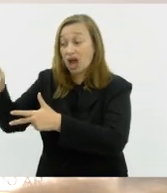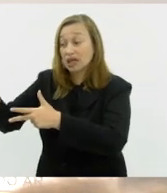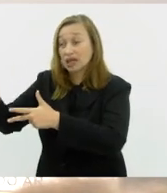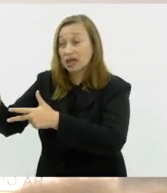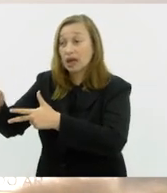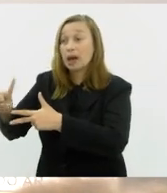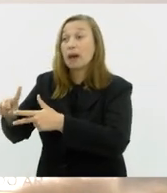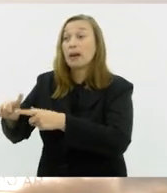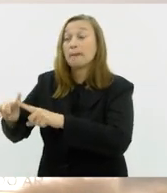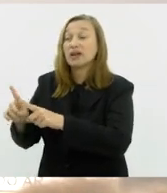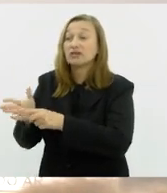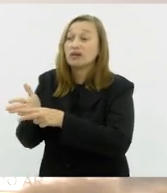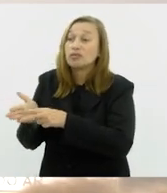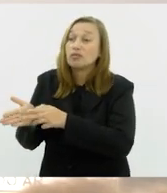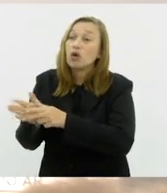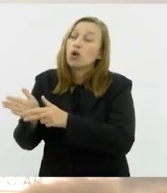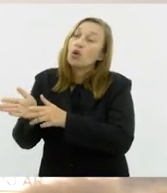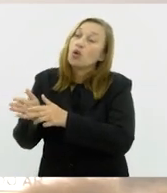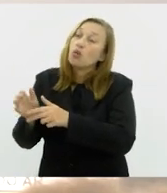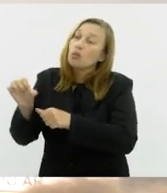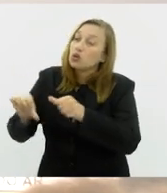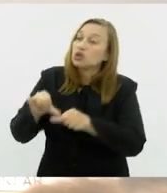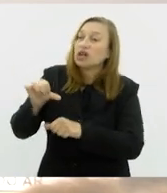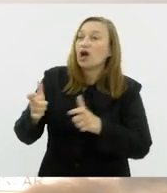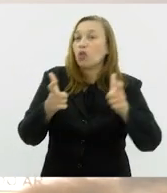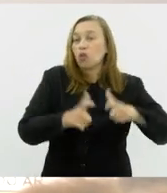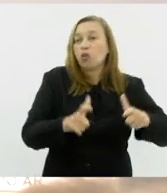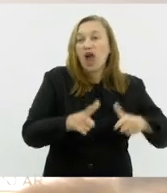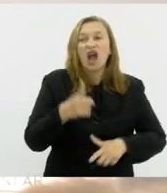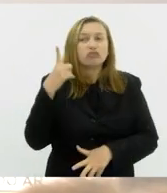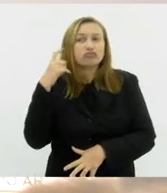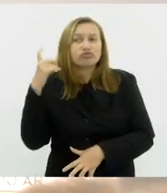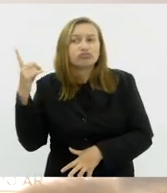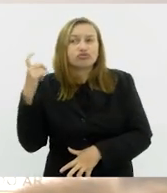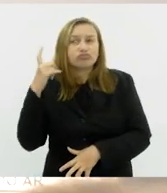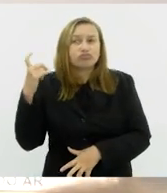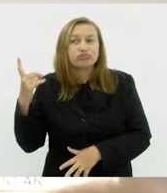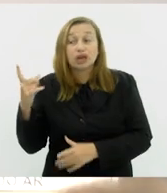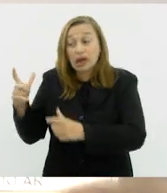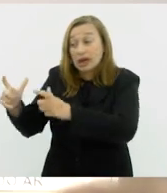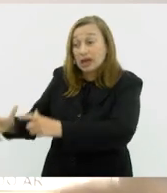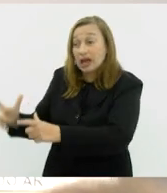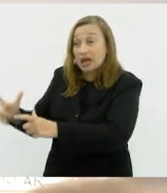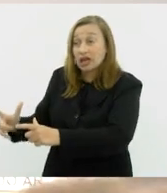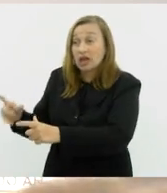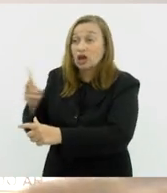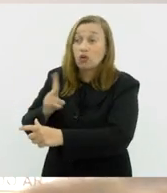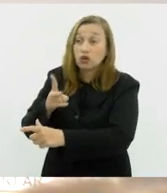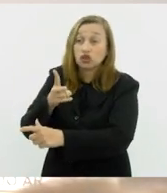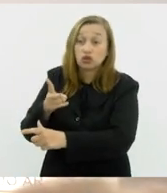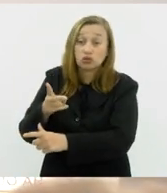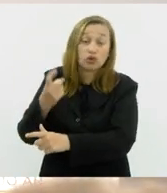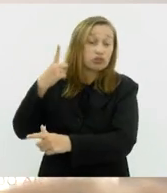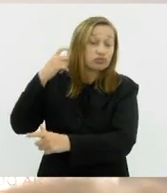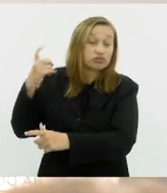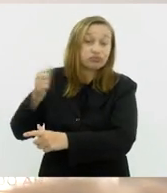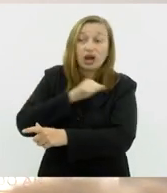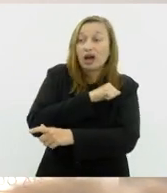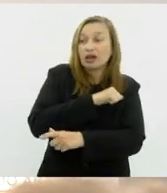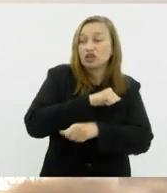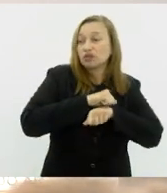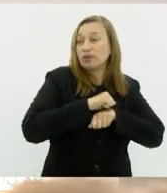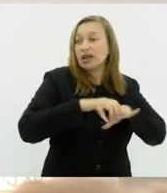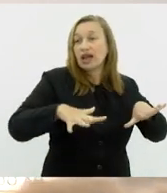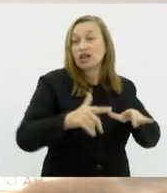assim, aquele ruído que acontece naquela rota, que foi planejada porque ela tem menos população embaixo,